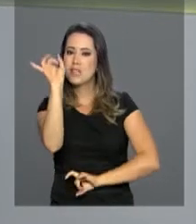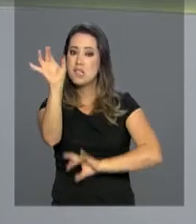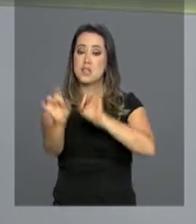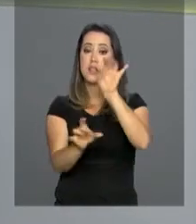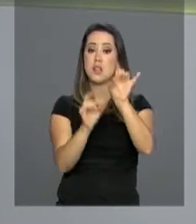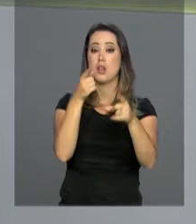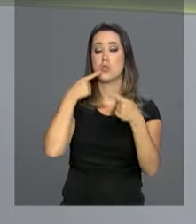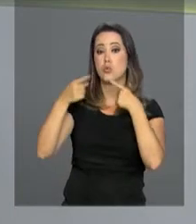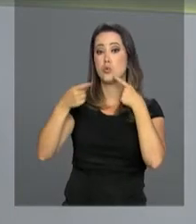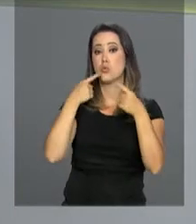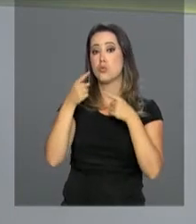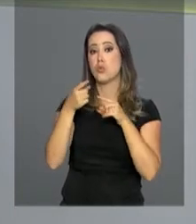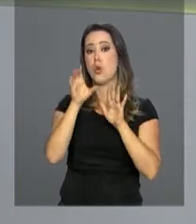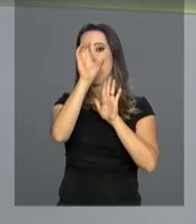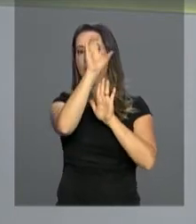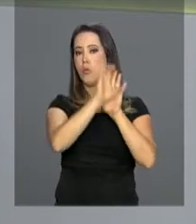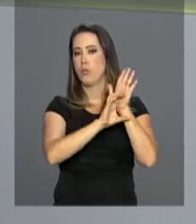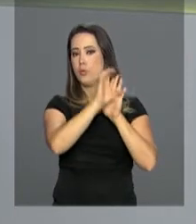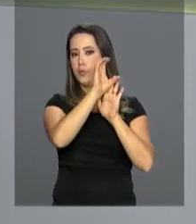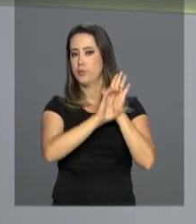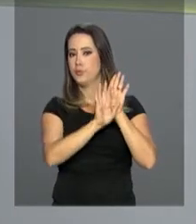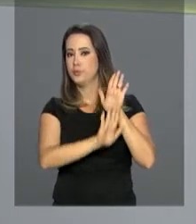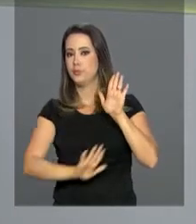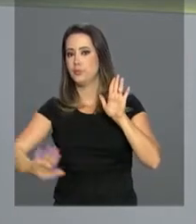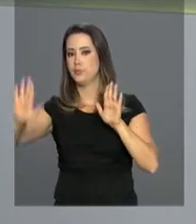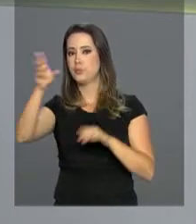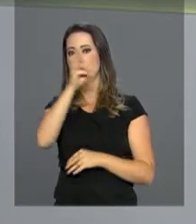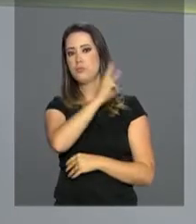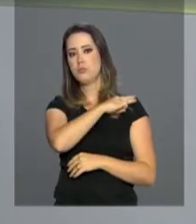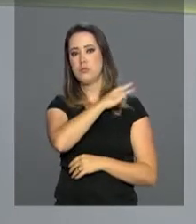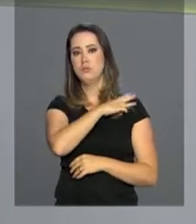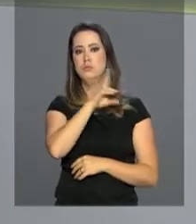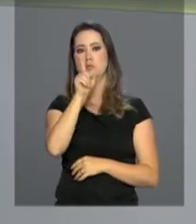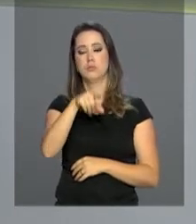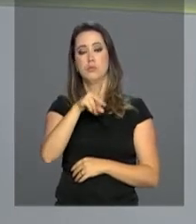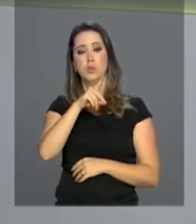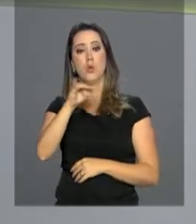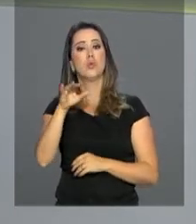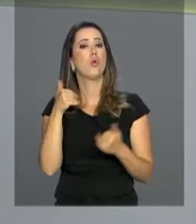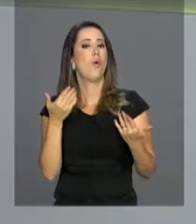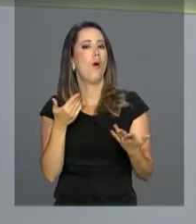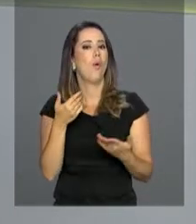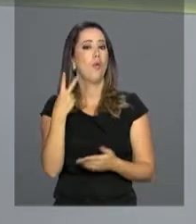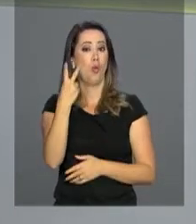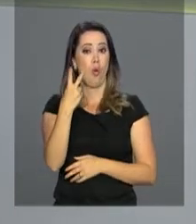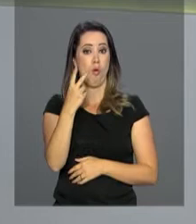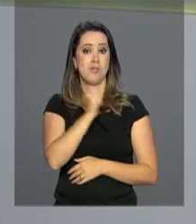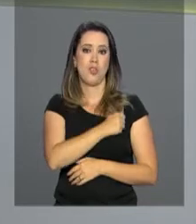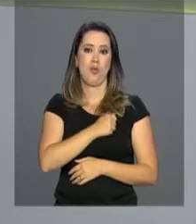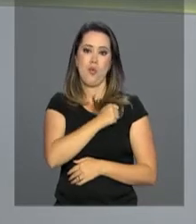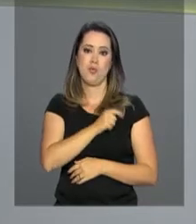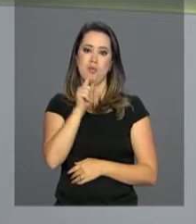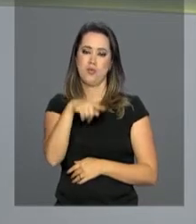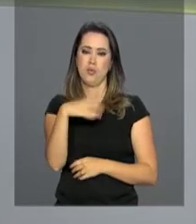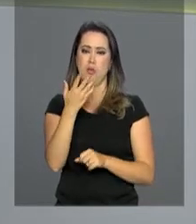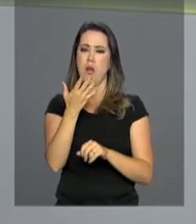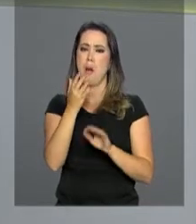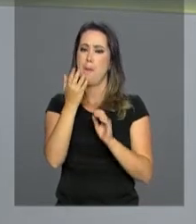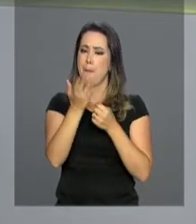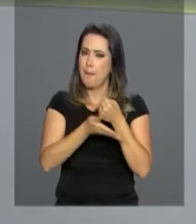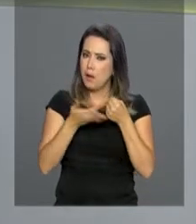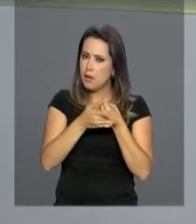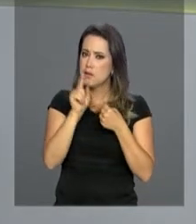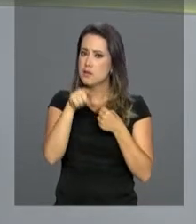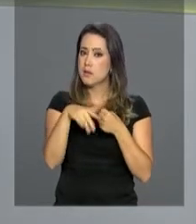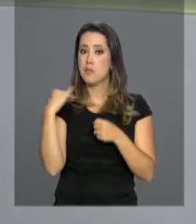discussão da base nacional comum curricular no ensino médio a data é 2 de agosto a base é um documento fundamental que